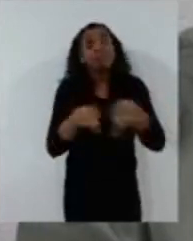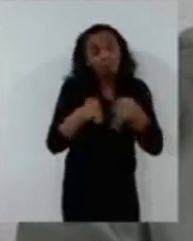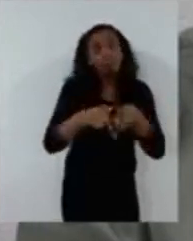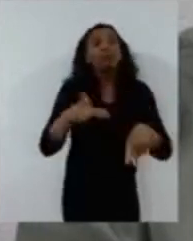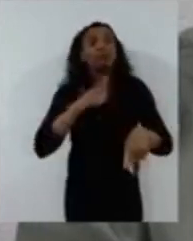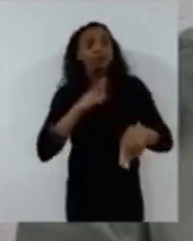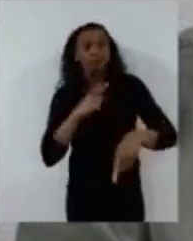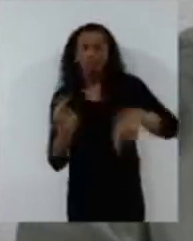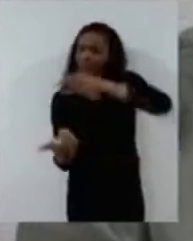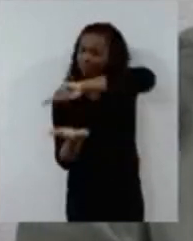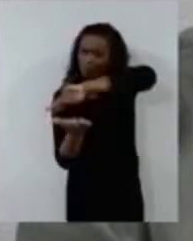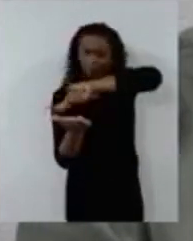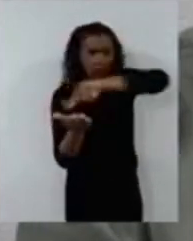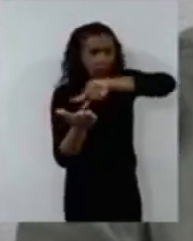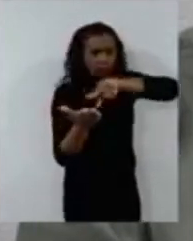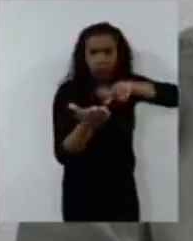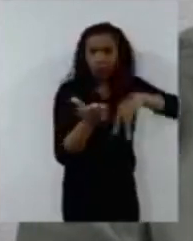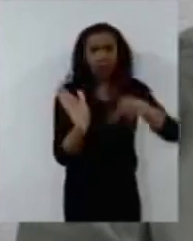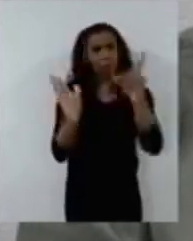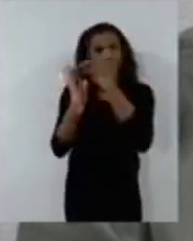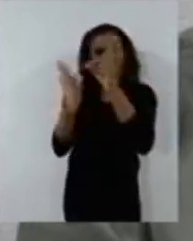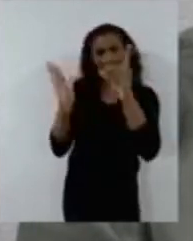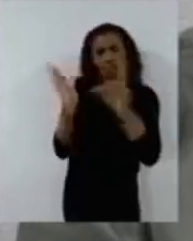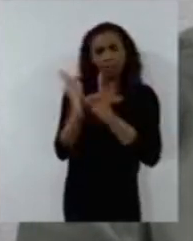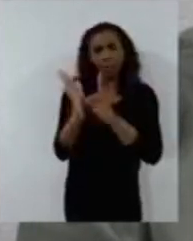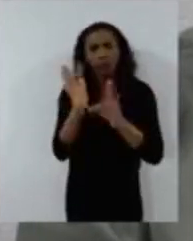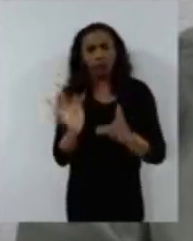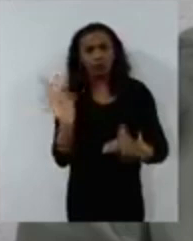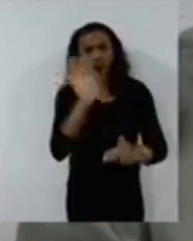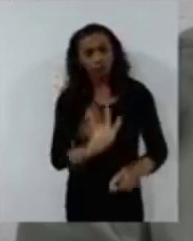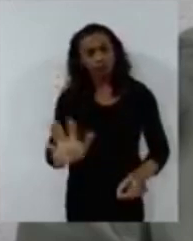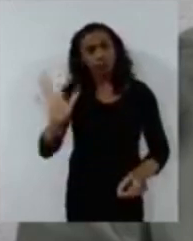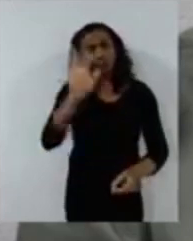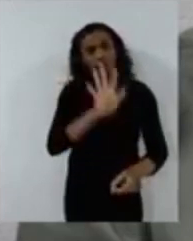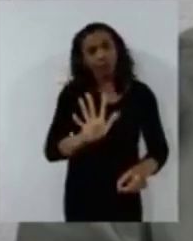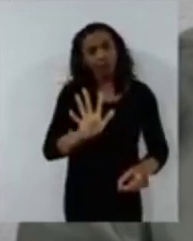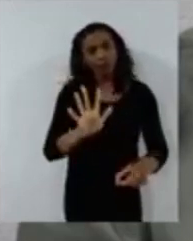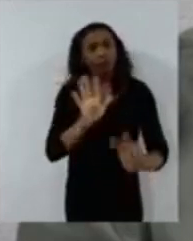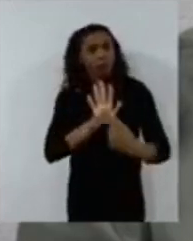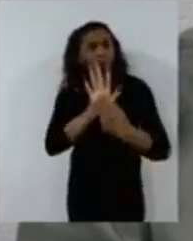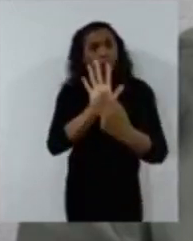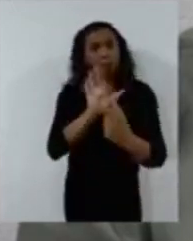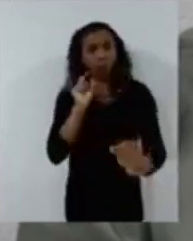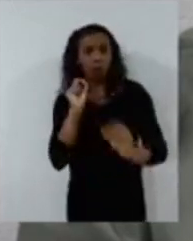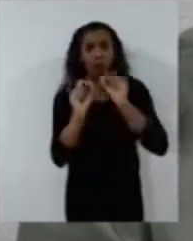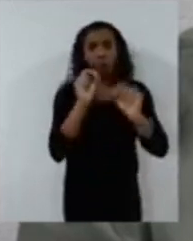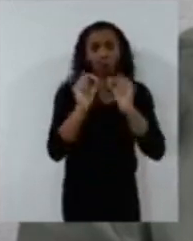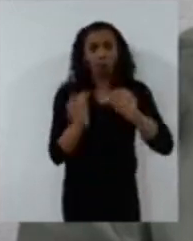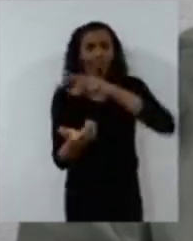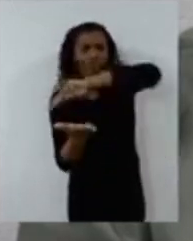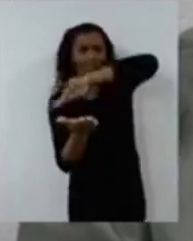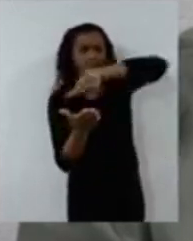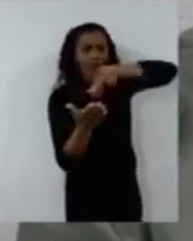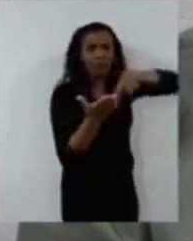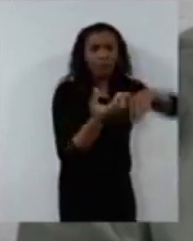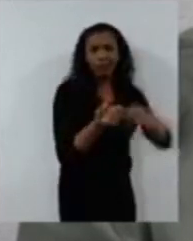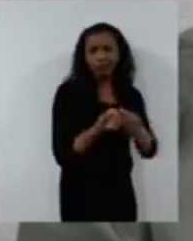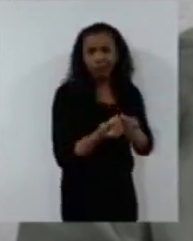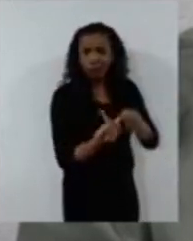diversos decretos federais que tornam diversas atividades